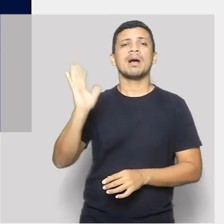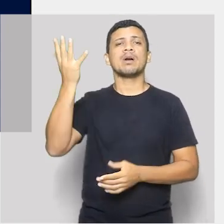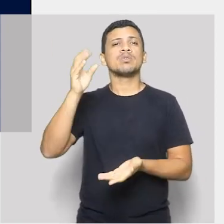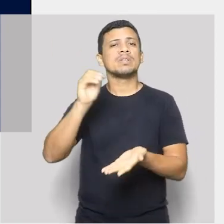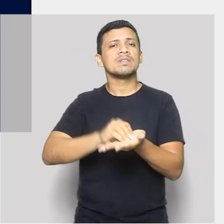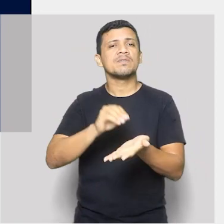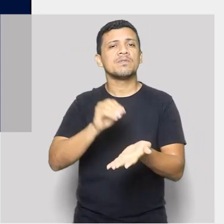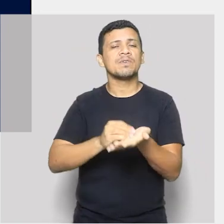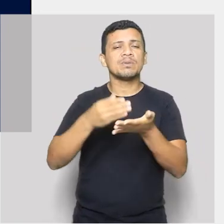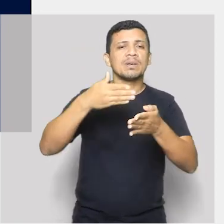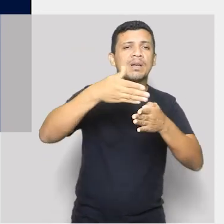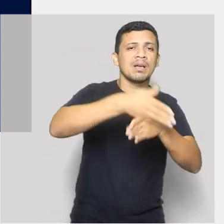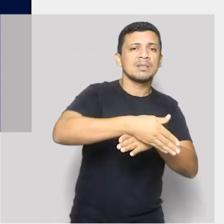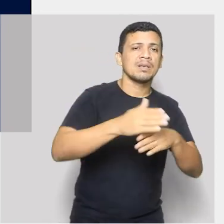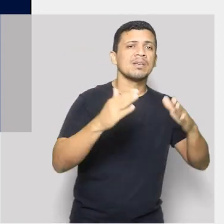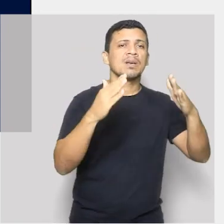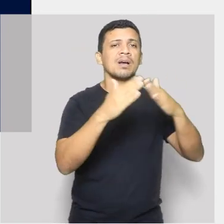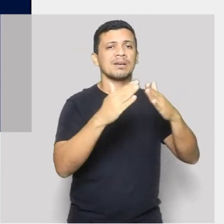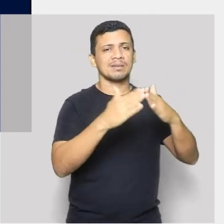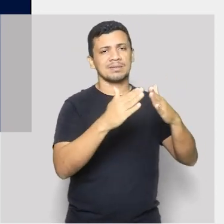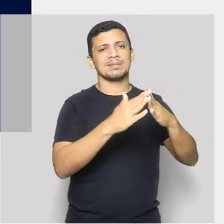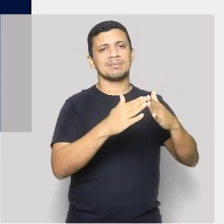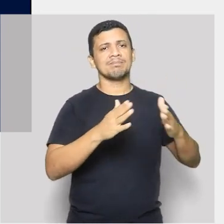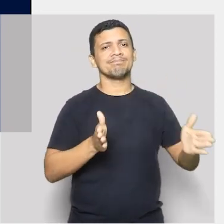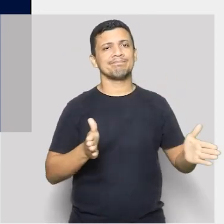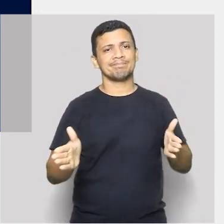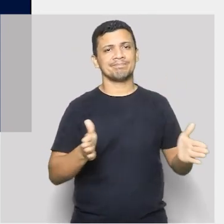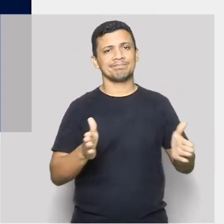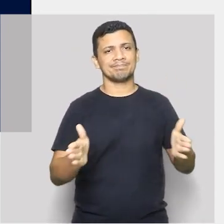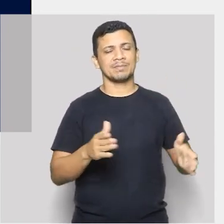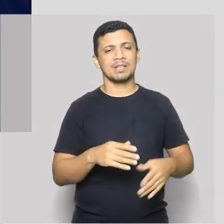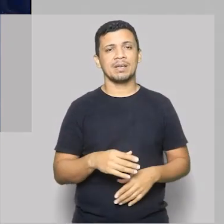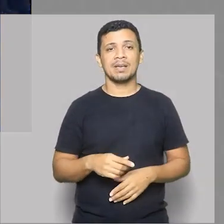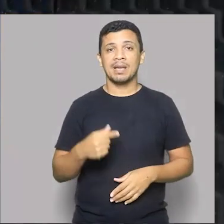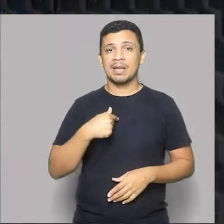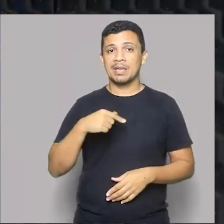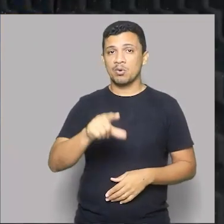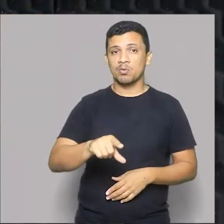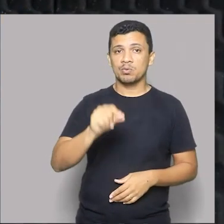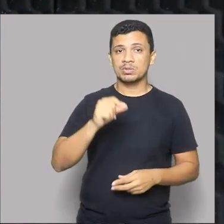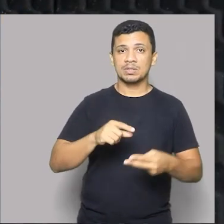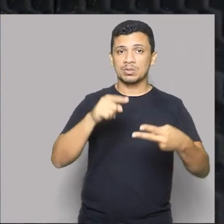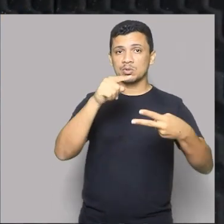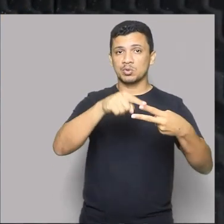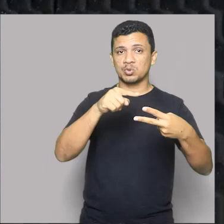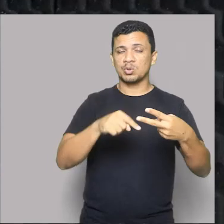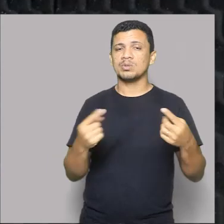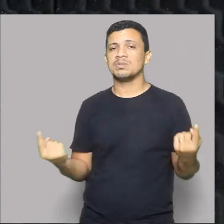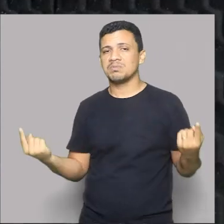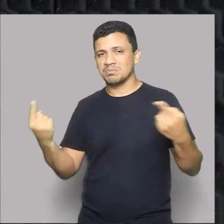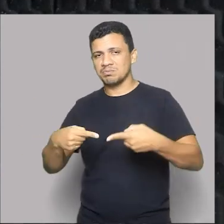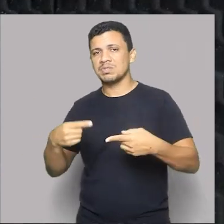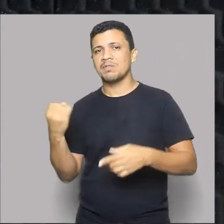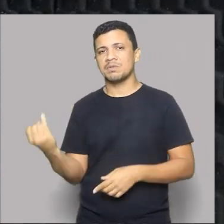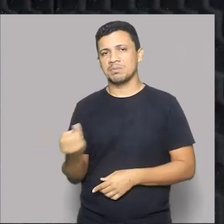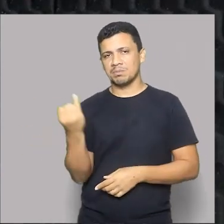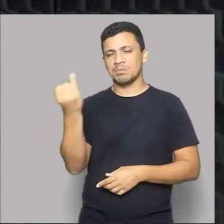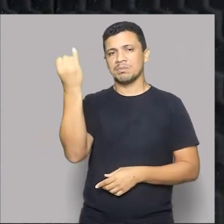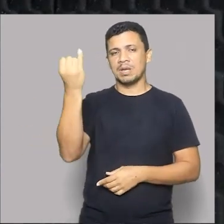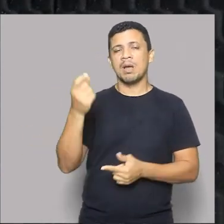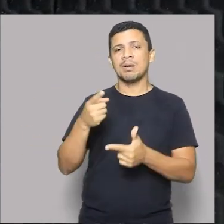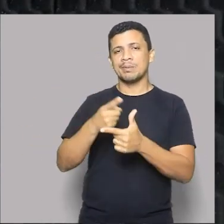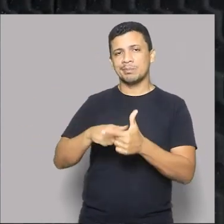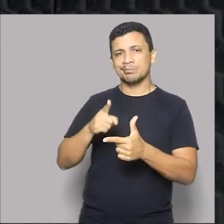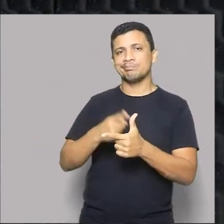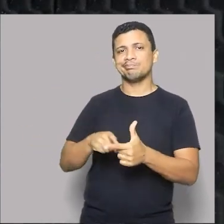de acesso à moradia. E aí eu vou levantar duas causas importantes, dois desafios que fazem esse problema